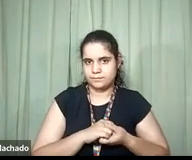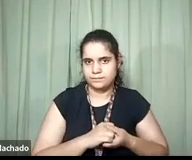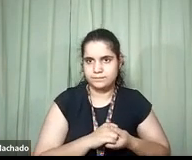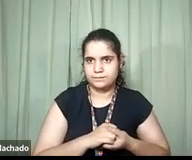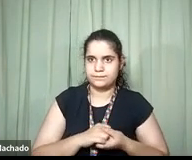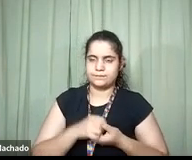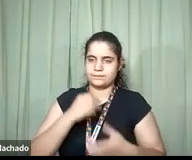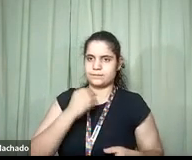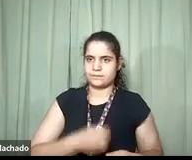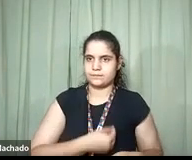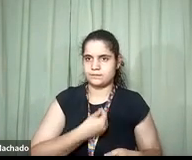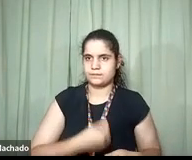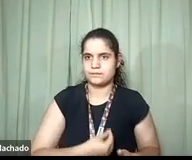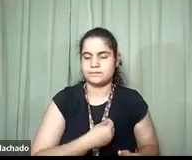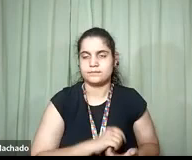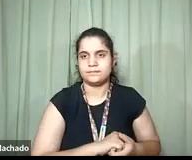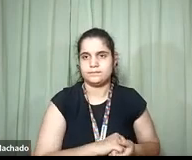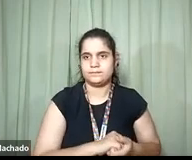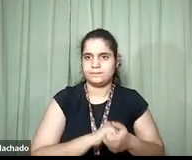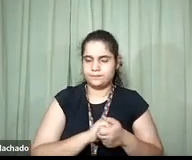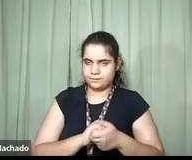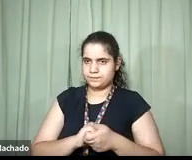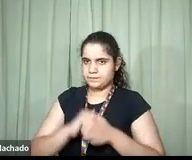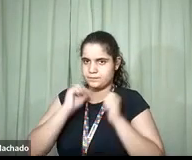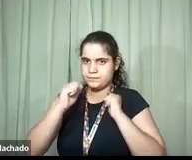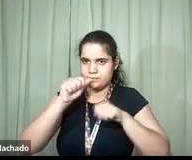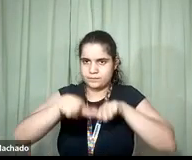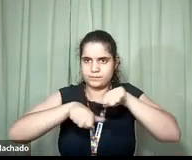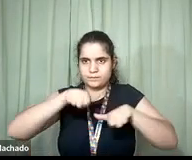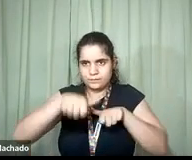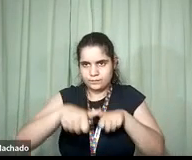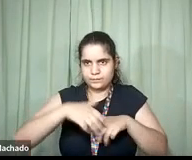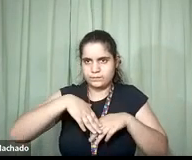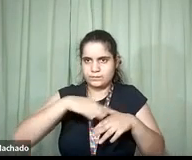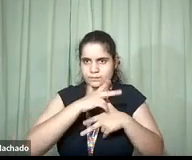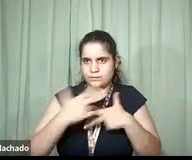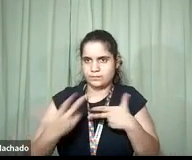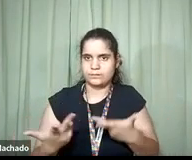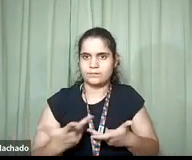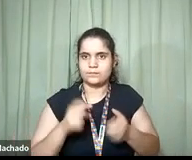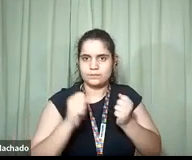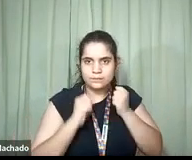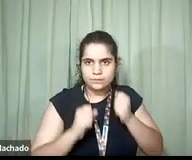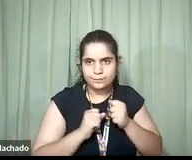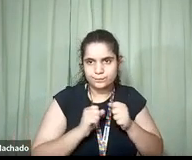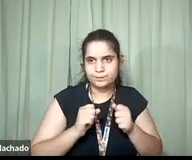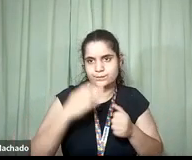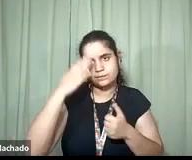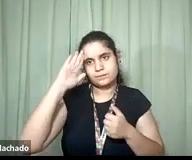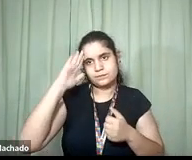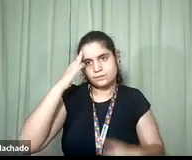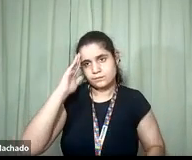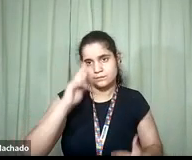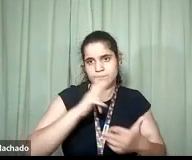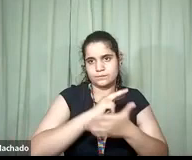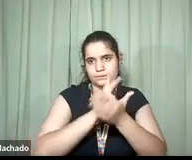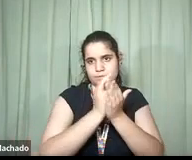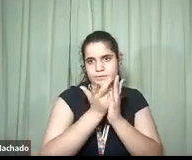vírgula em um laudo, ela pode mudar muita coisa e pode ser compreendida de várias